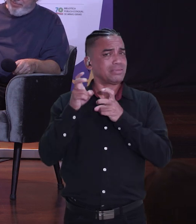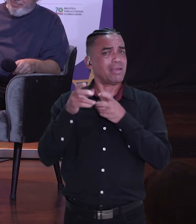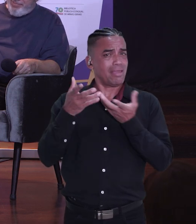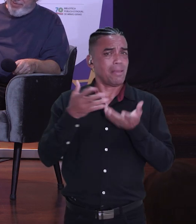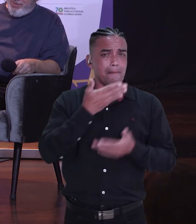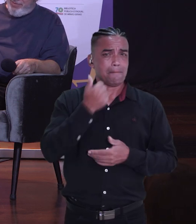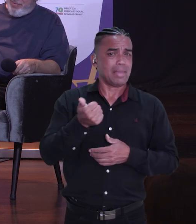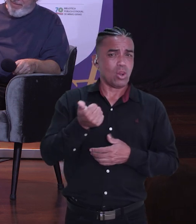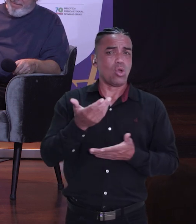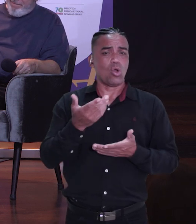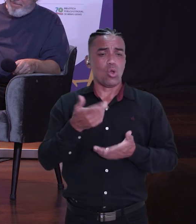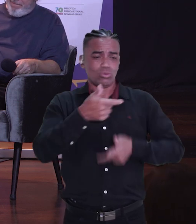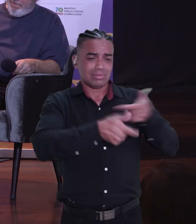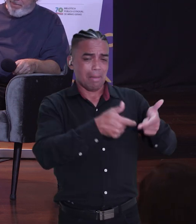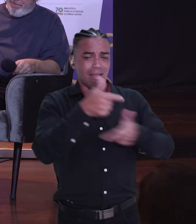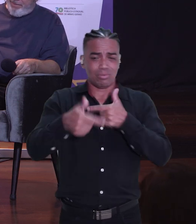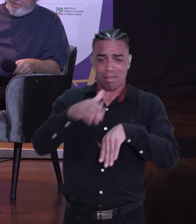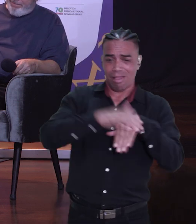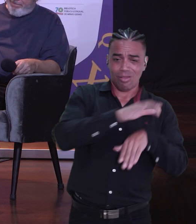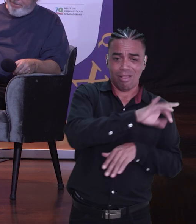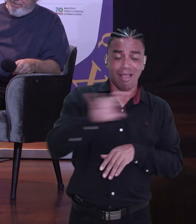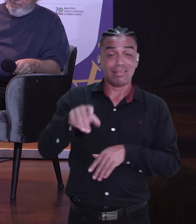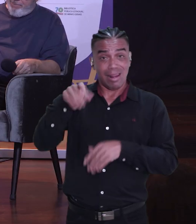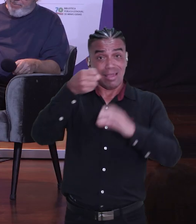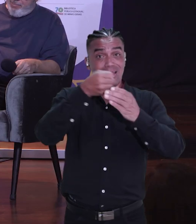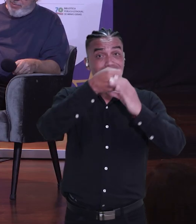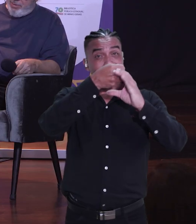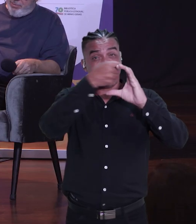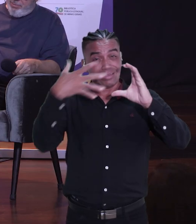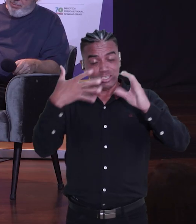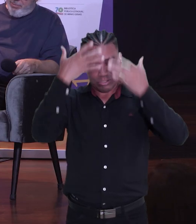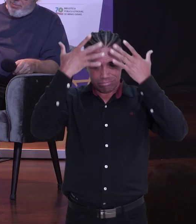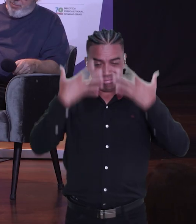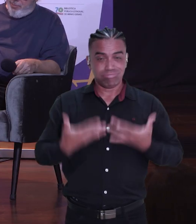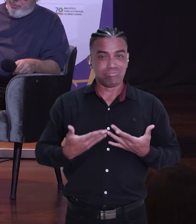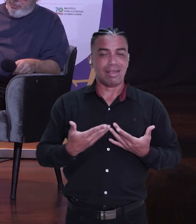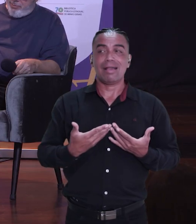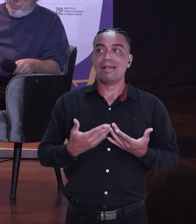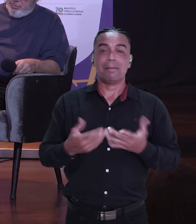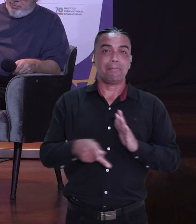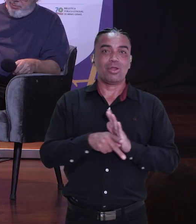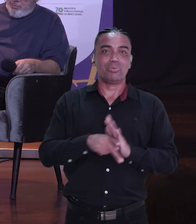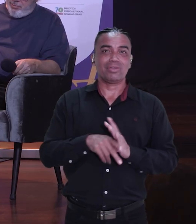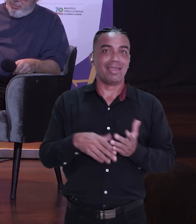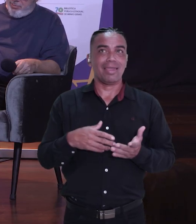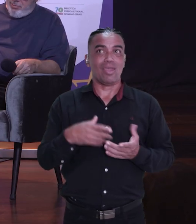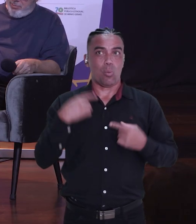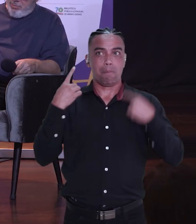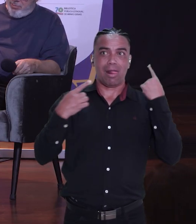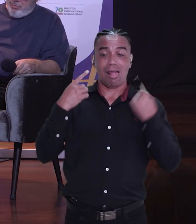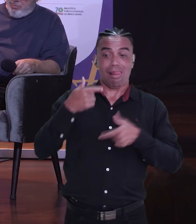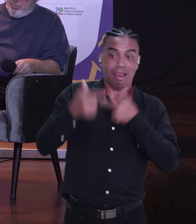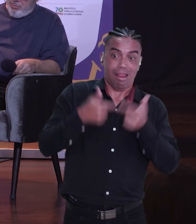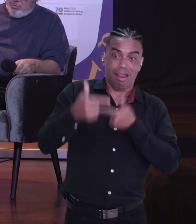observar melhor o ritmo de trabalho do outro, né? Então, ela me descreveu como sendo uma espécie de freak, né? Um